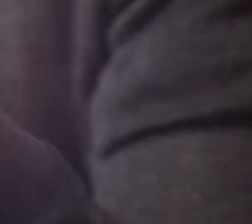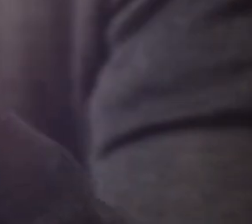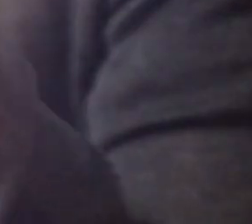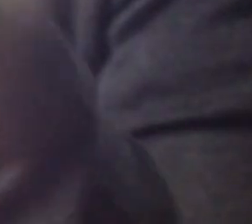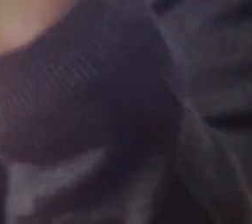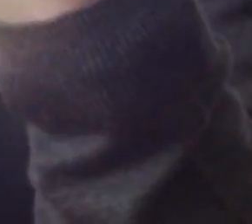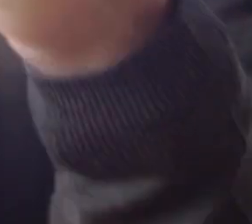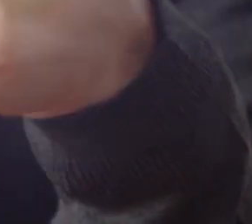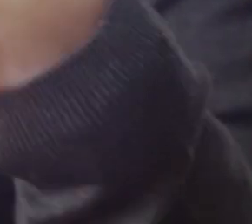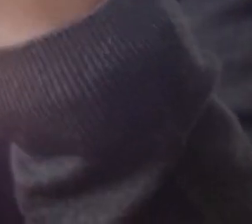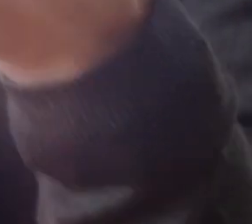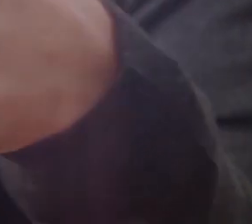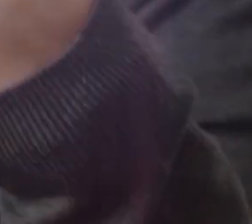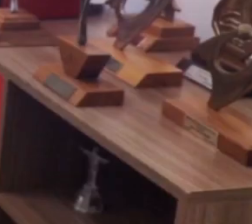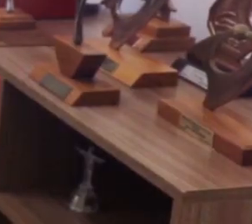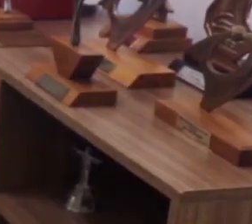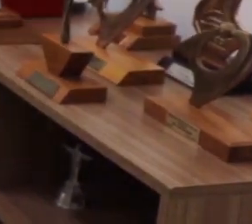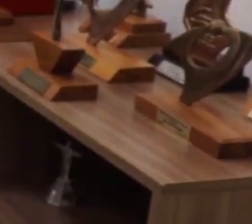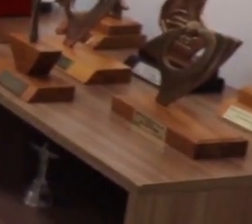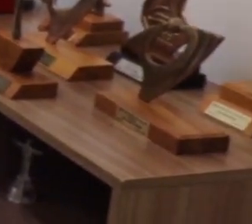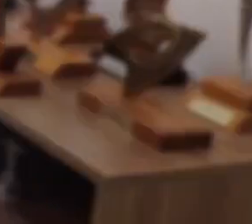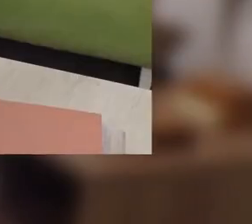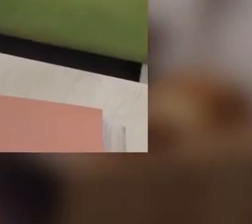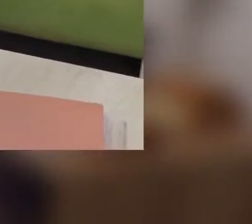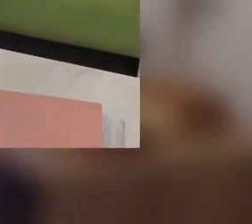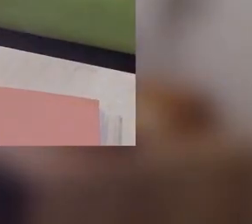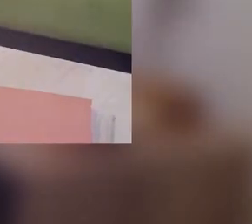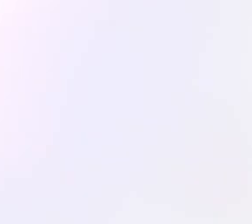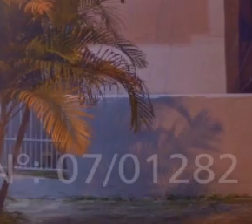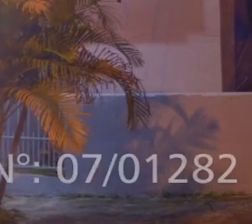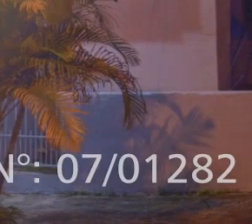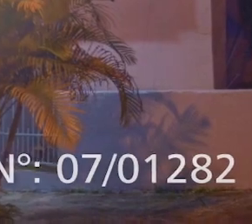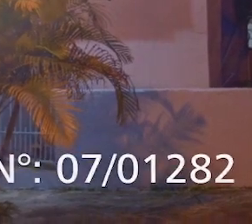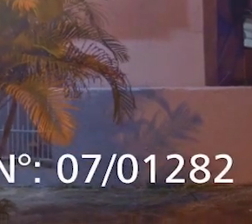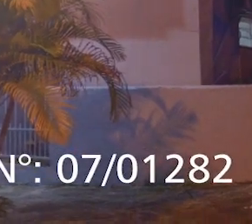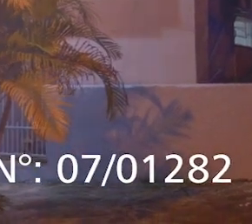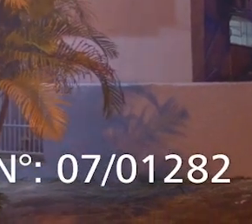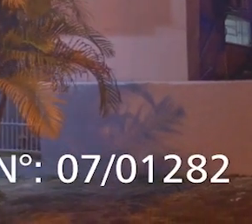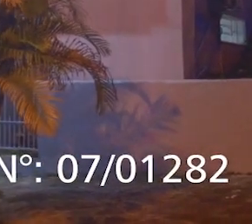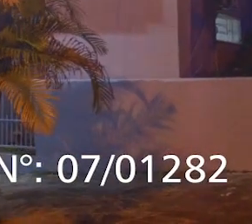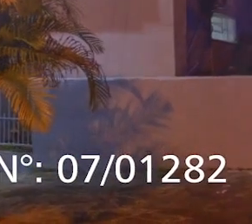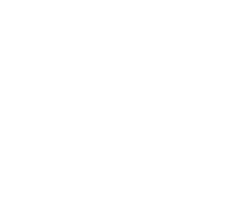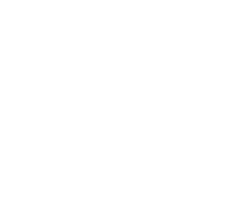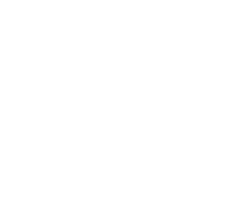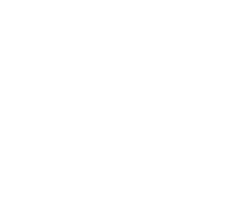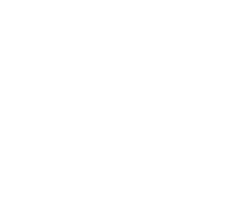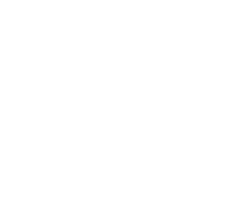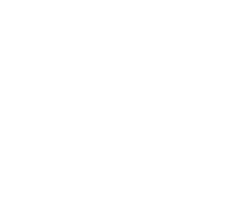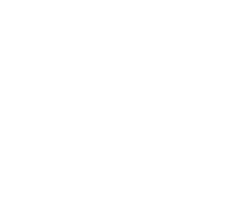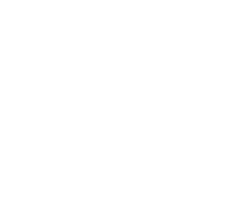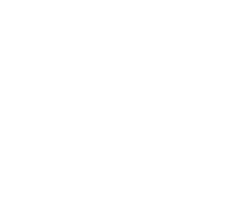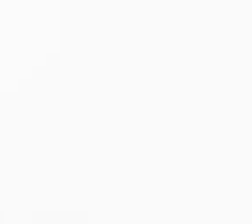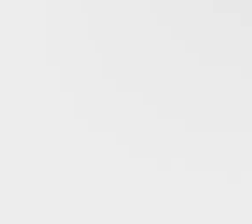adultos. Realizamos atendimentos em Libras e inglês, de forma presencial ou online. Consulte nossos profissionais e convênios. A